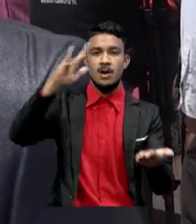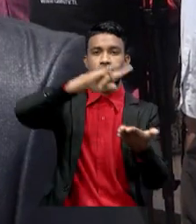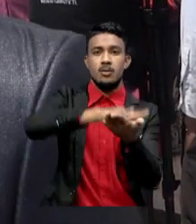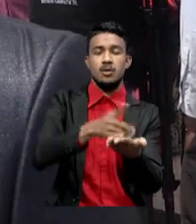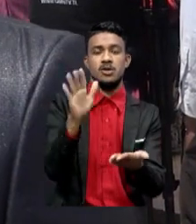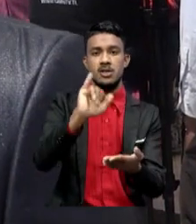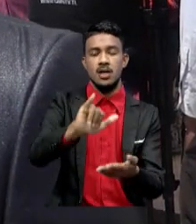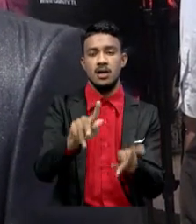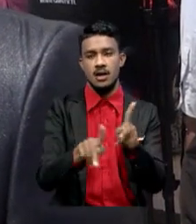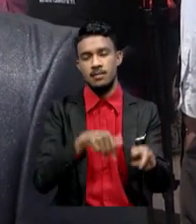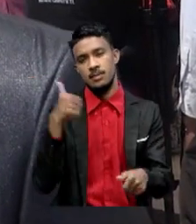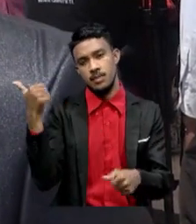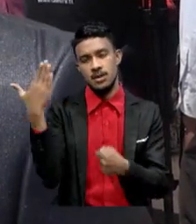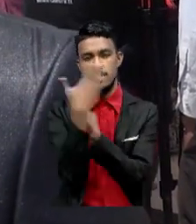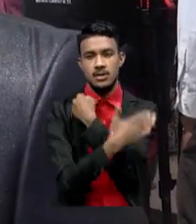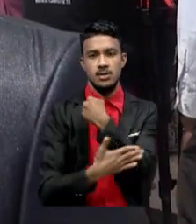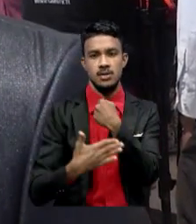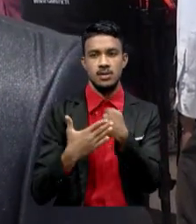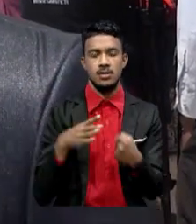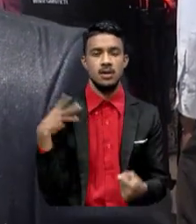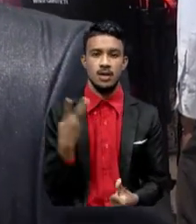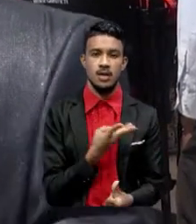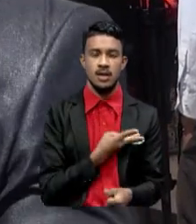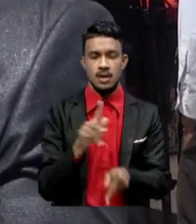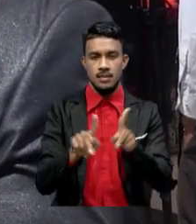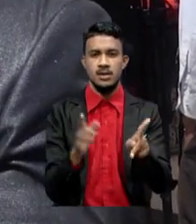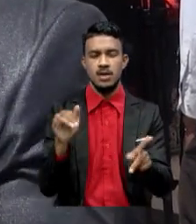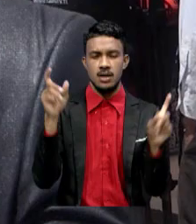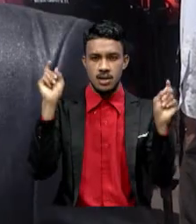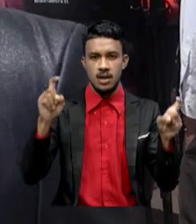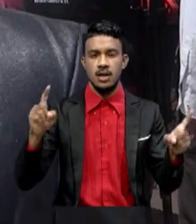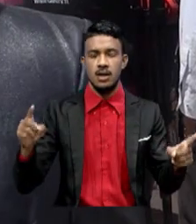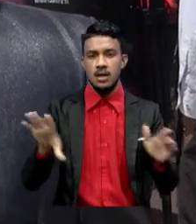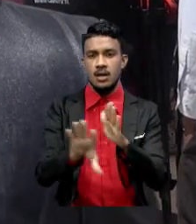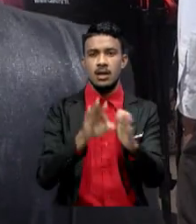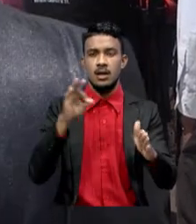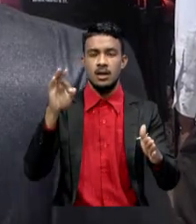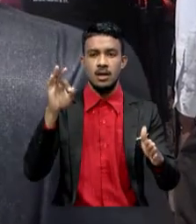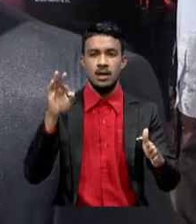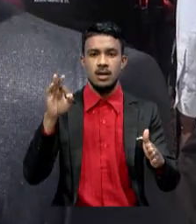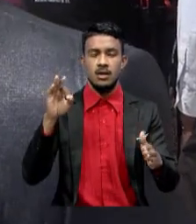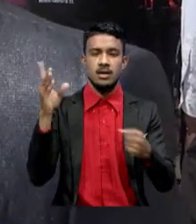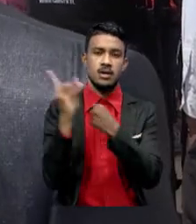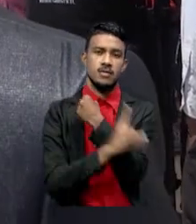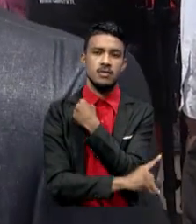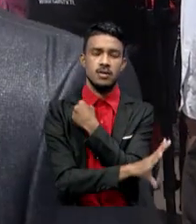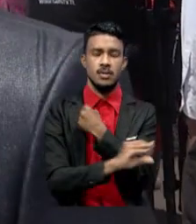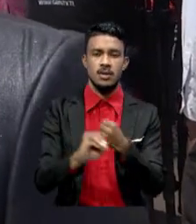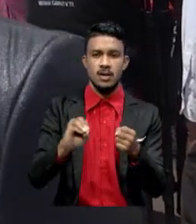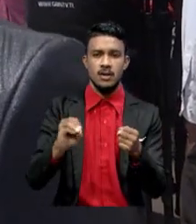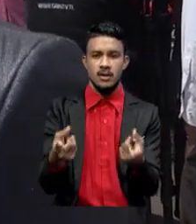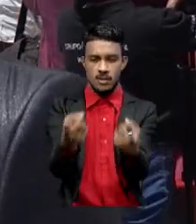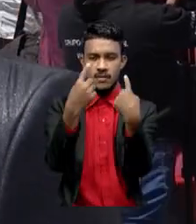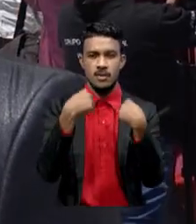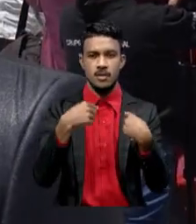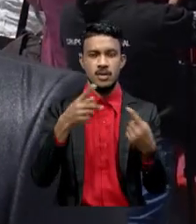emanian nasaun e depois se tenha sido dan sira tem que kona sanção e tem que deportar sira e disir tem que multa atau